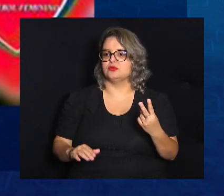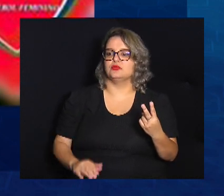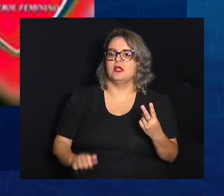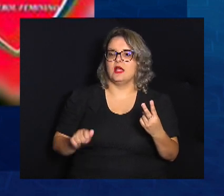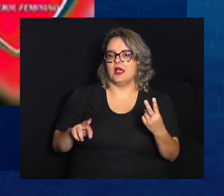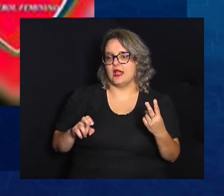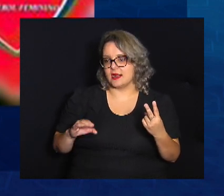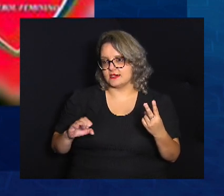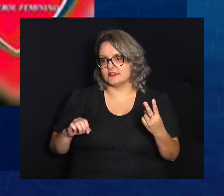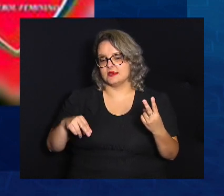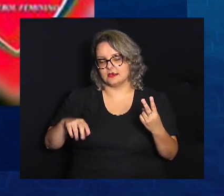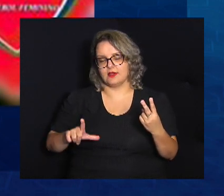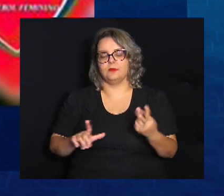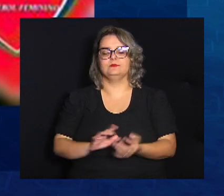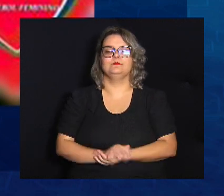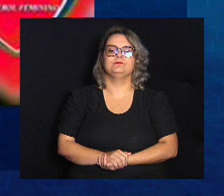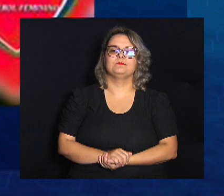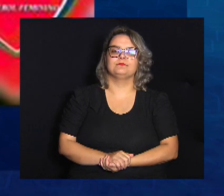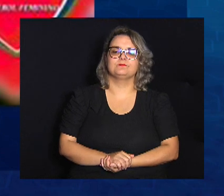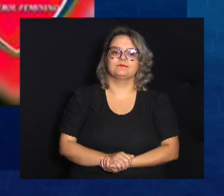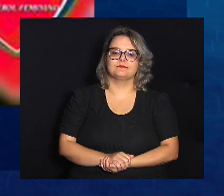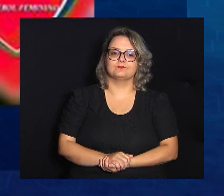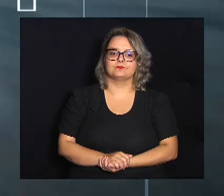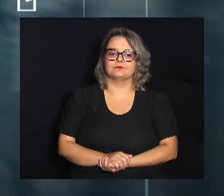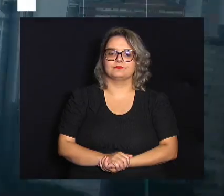por 2-0.